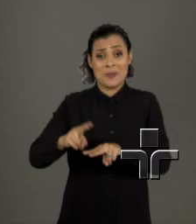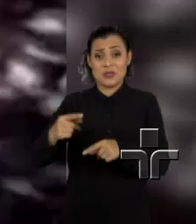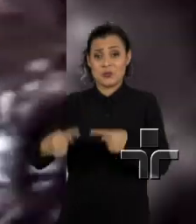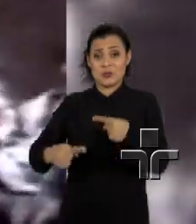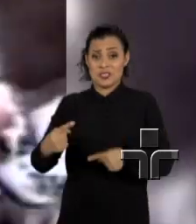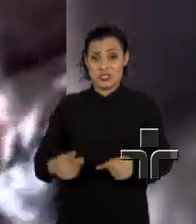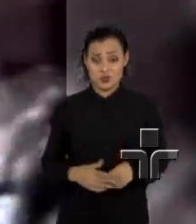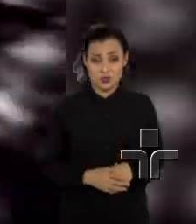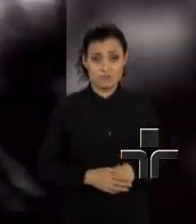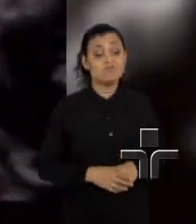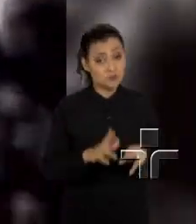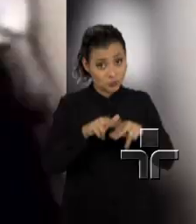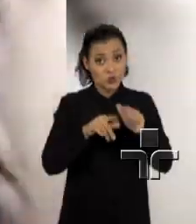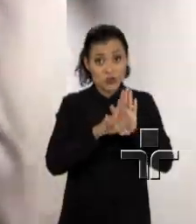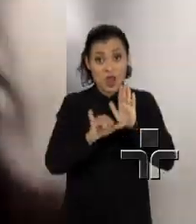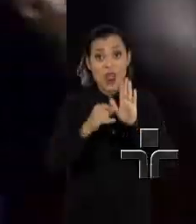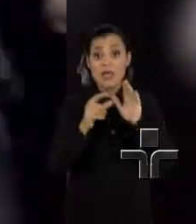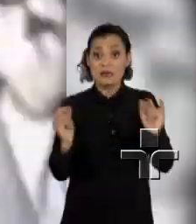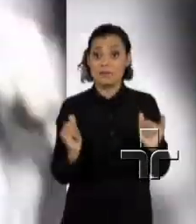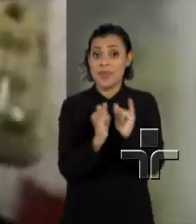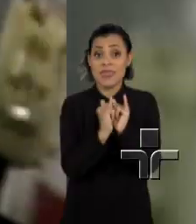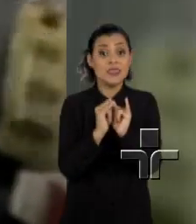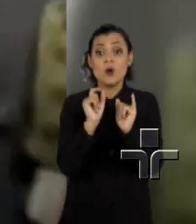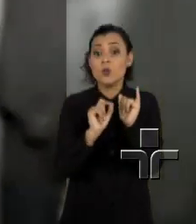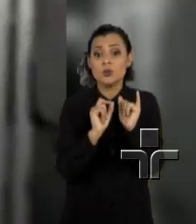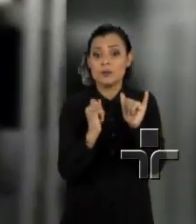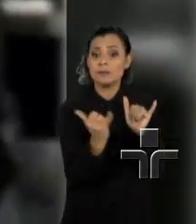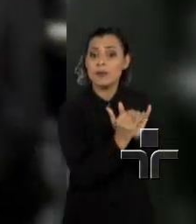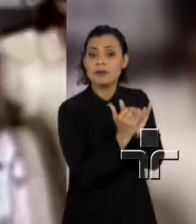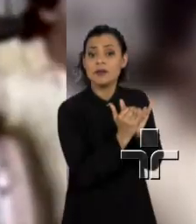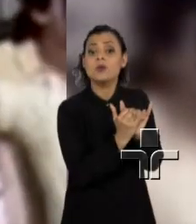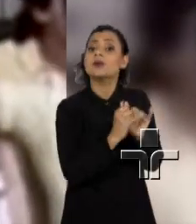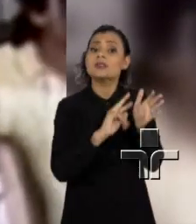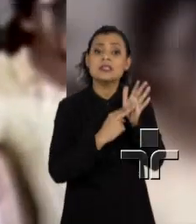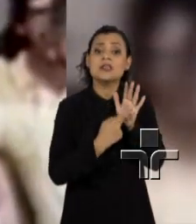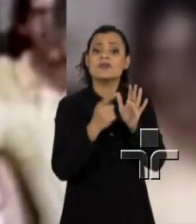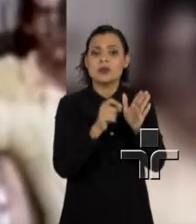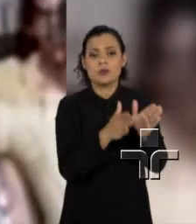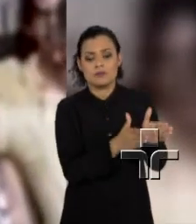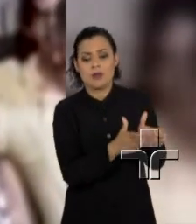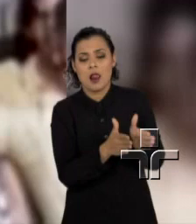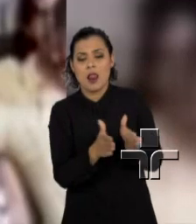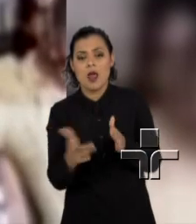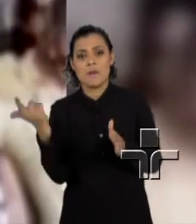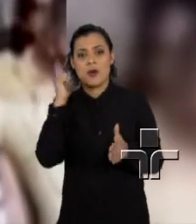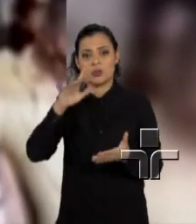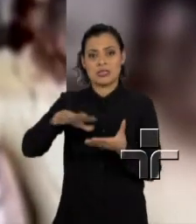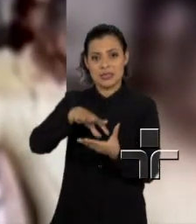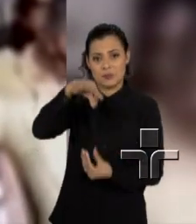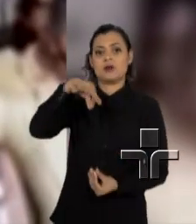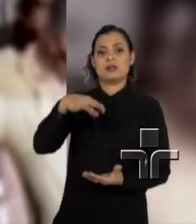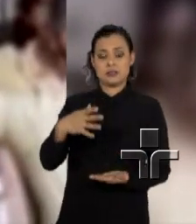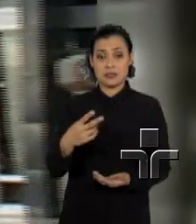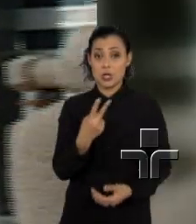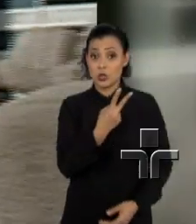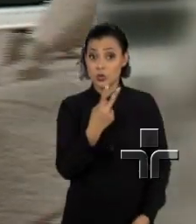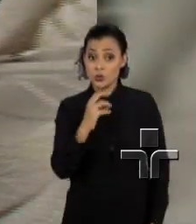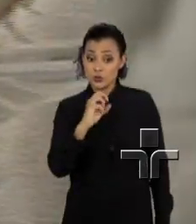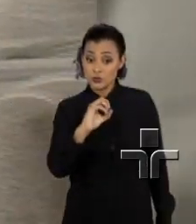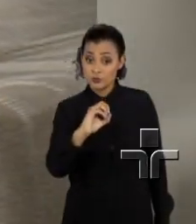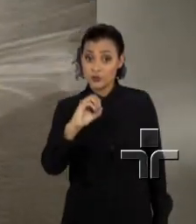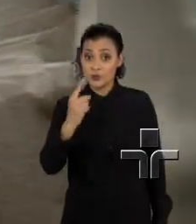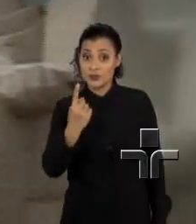políticos. A lei da anistia foi um dos primeiros passos para o processo de redemocratização. Em 2010,